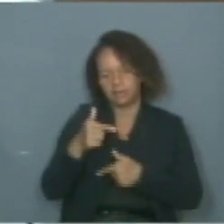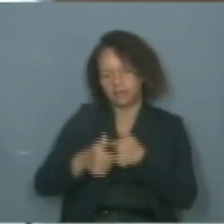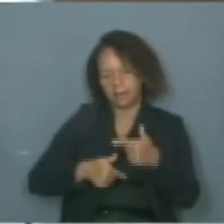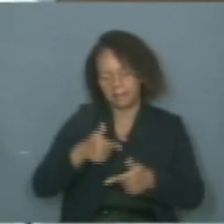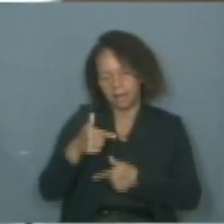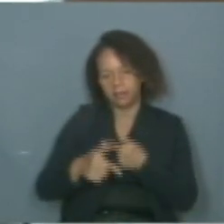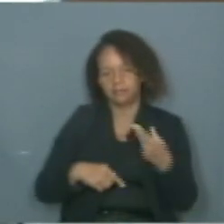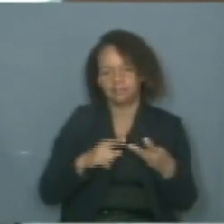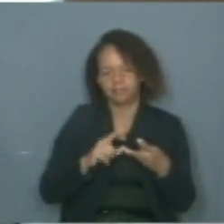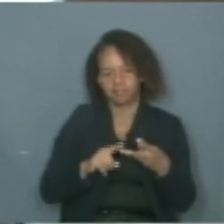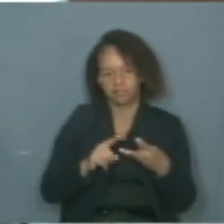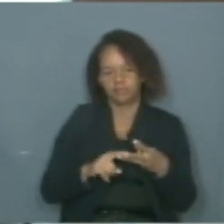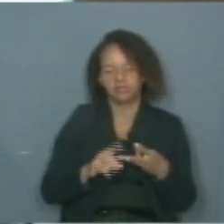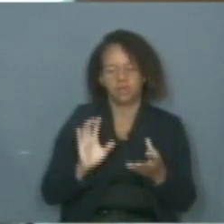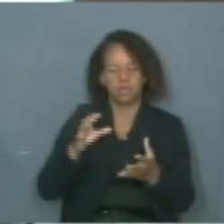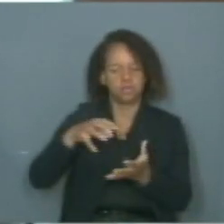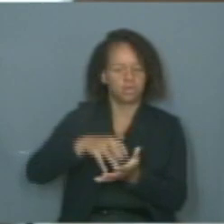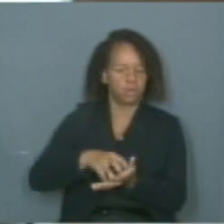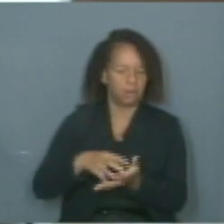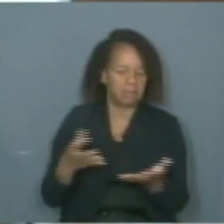trabalho, por um órgão.